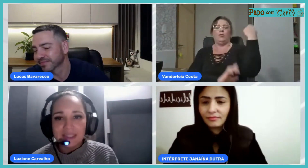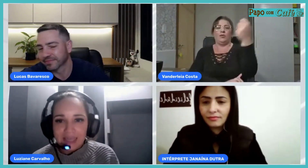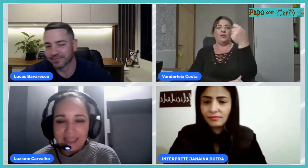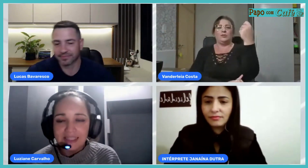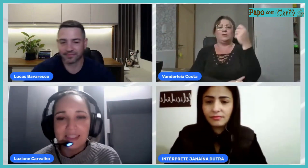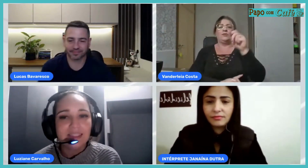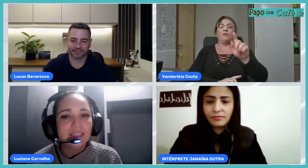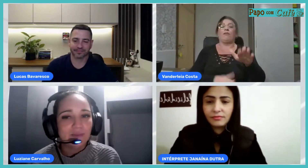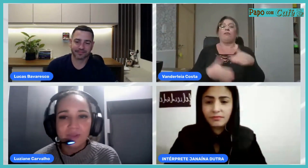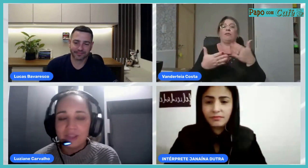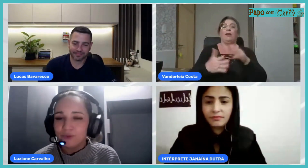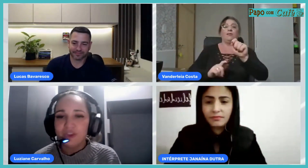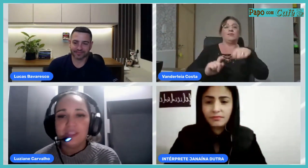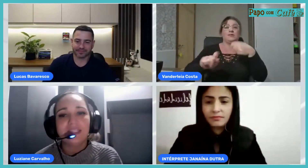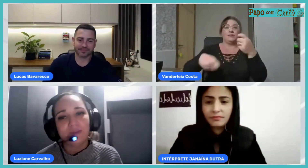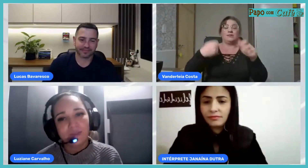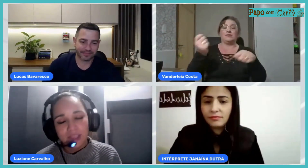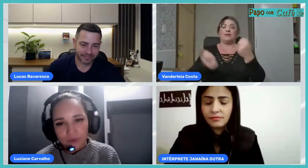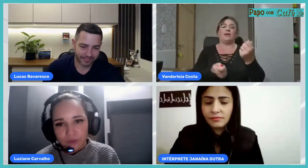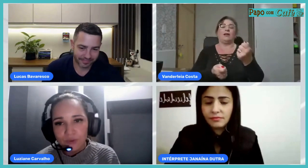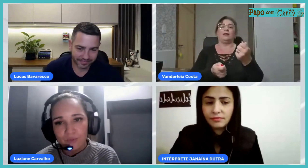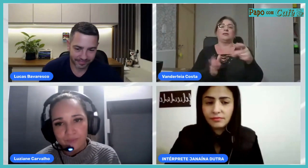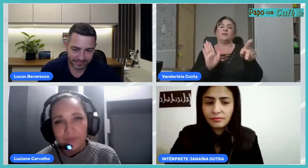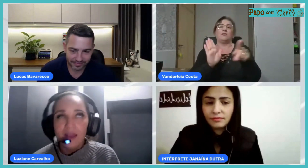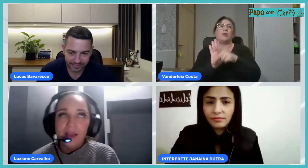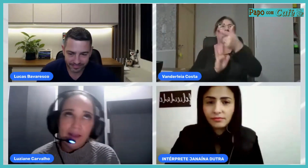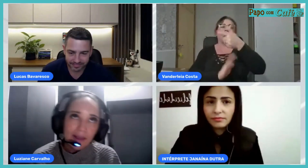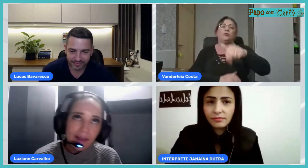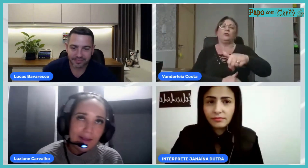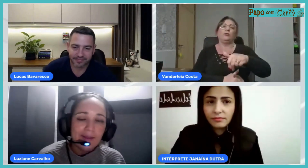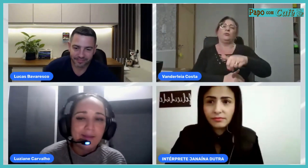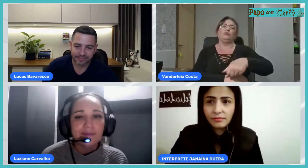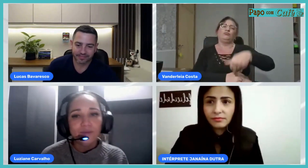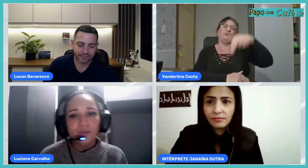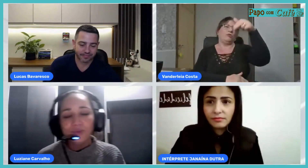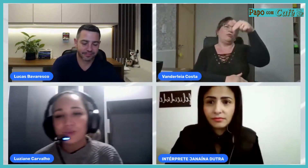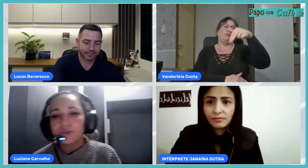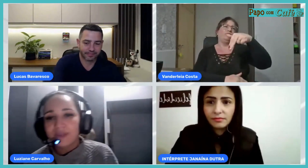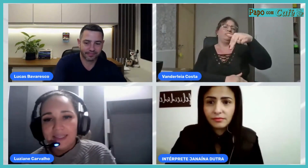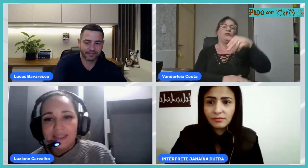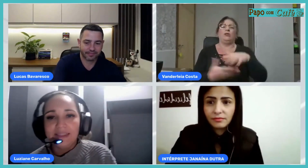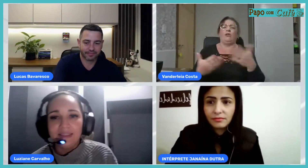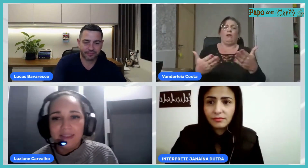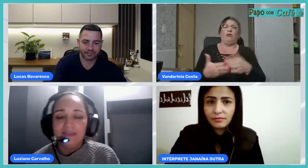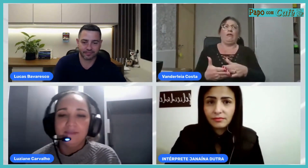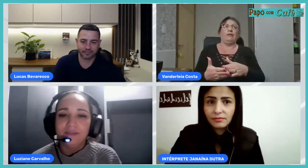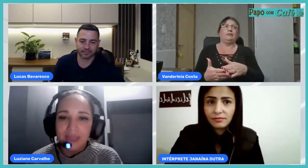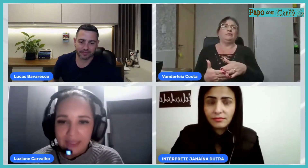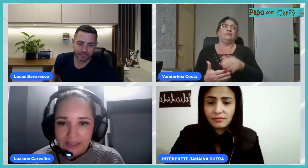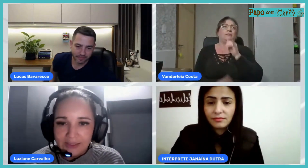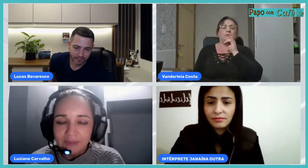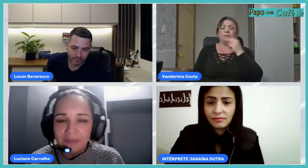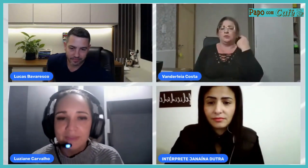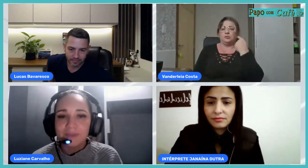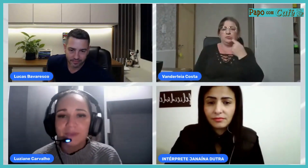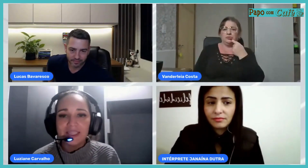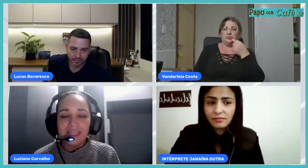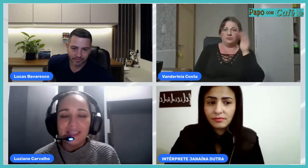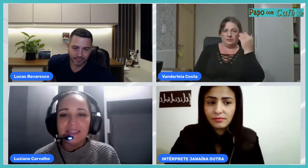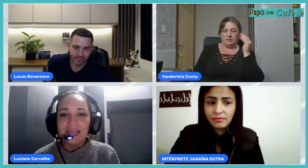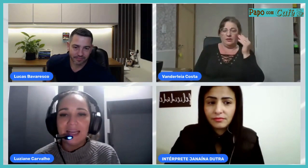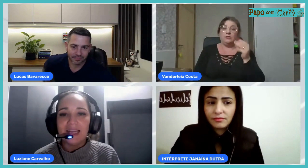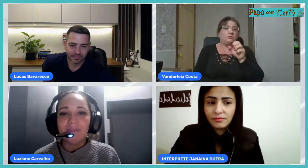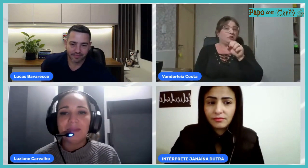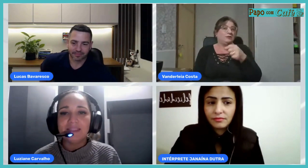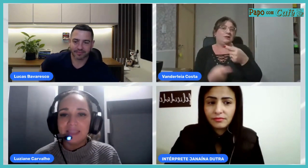teremos sinais que não são utilizados aqui no Sul. Ah, o surdo vai entender? Vai. Mas para